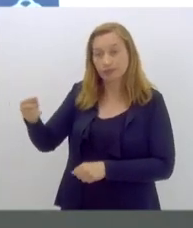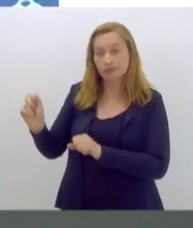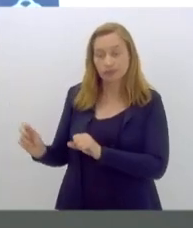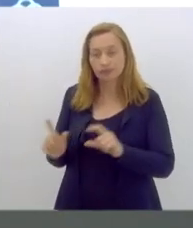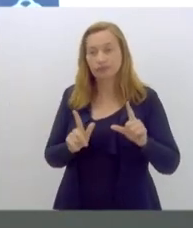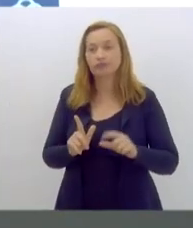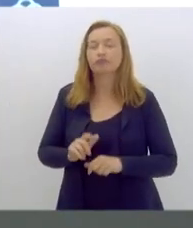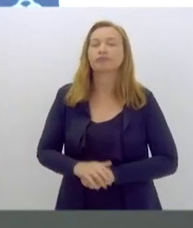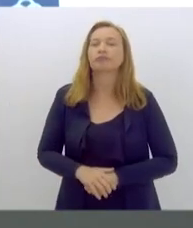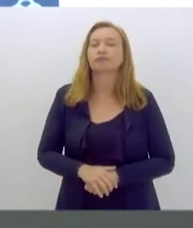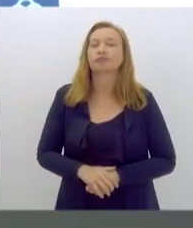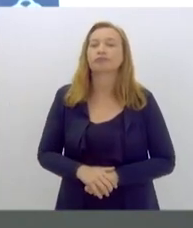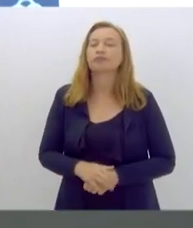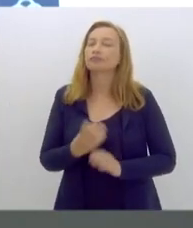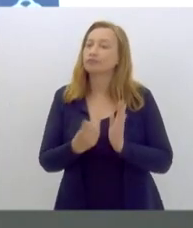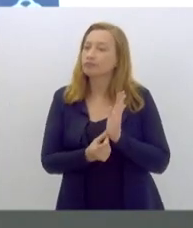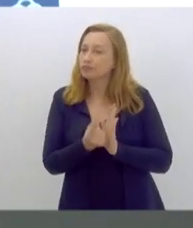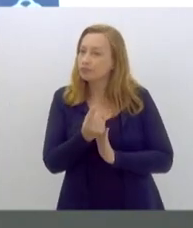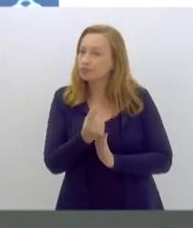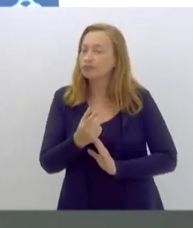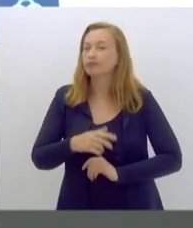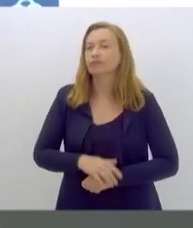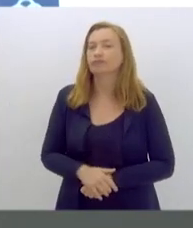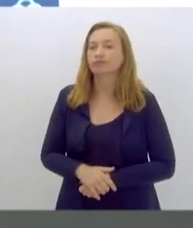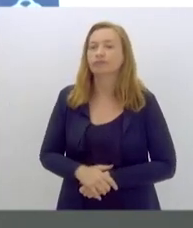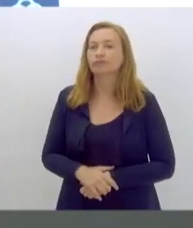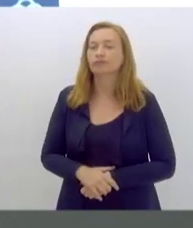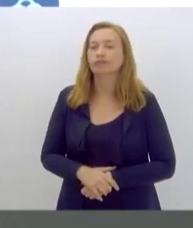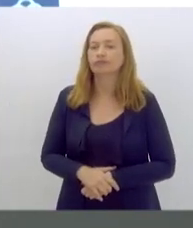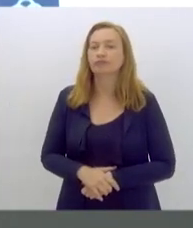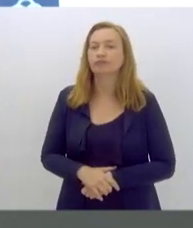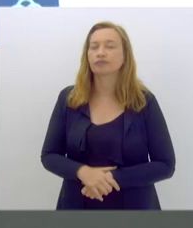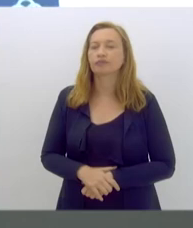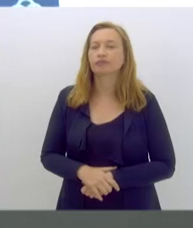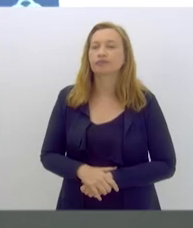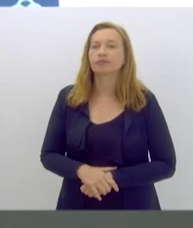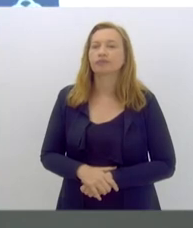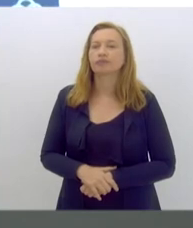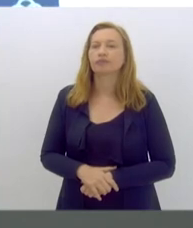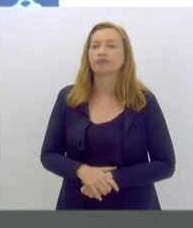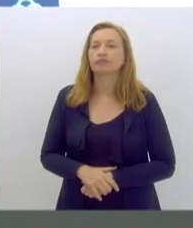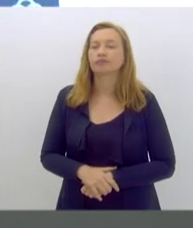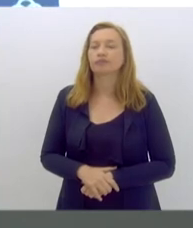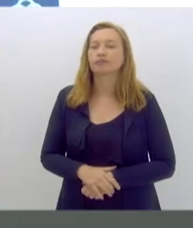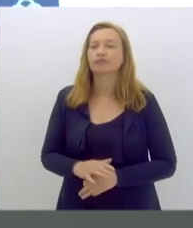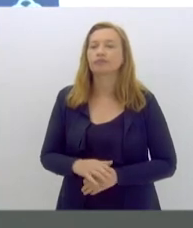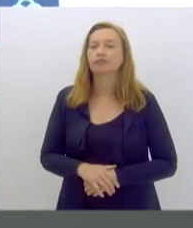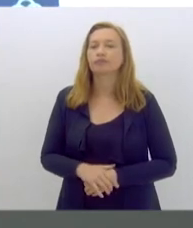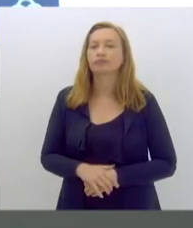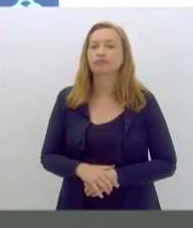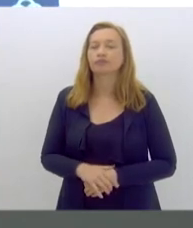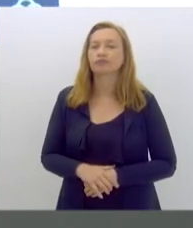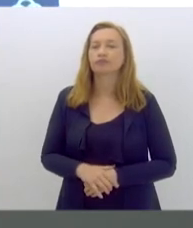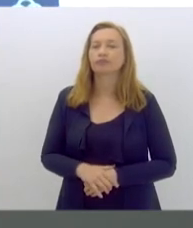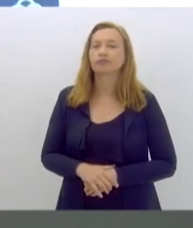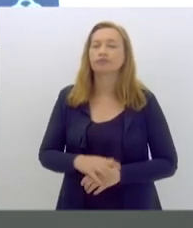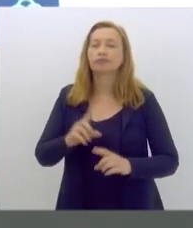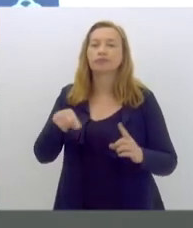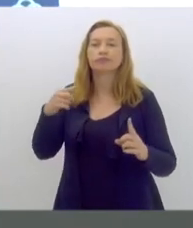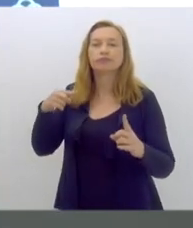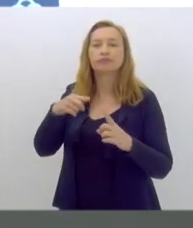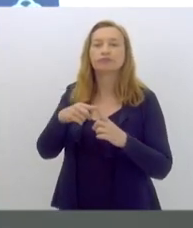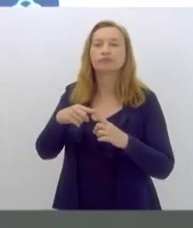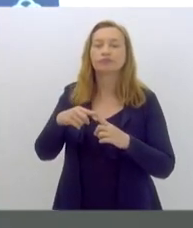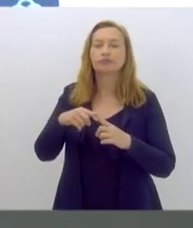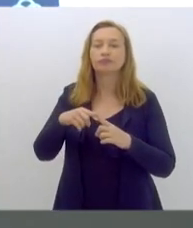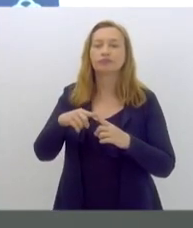na questão orçamentária que é a o estabelecimento da programação aos objetivos do